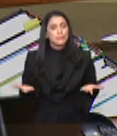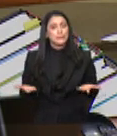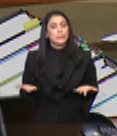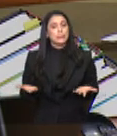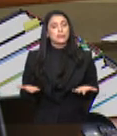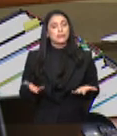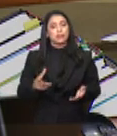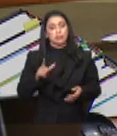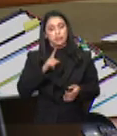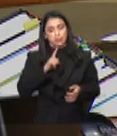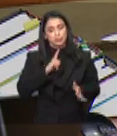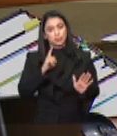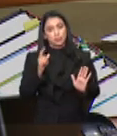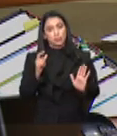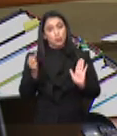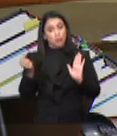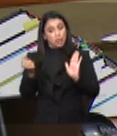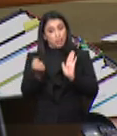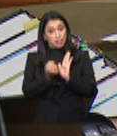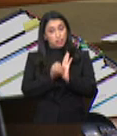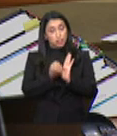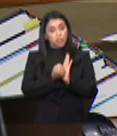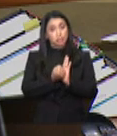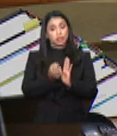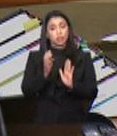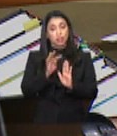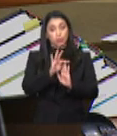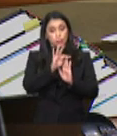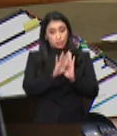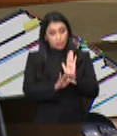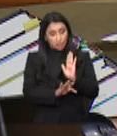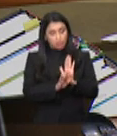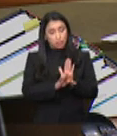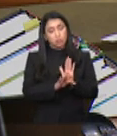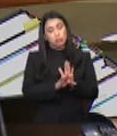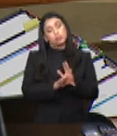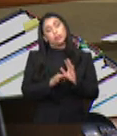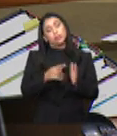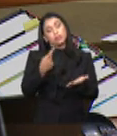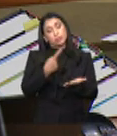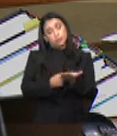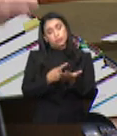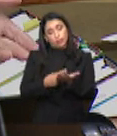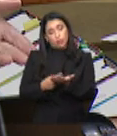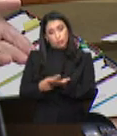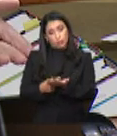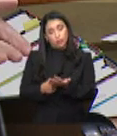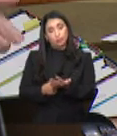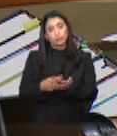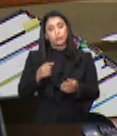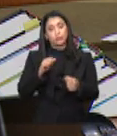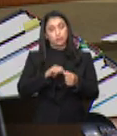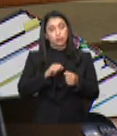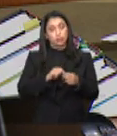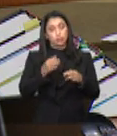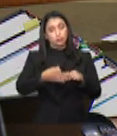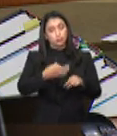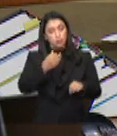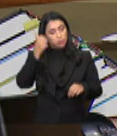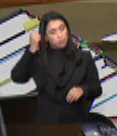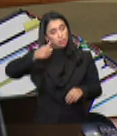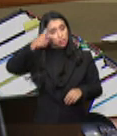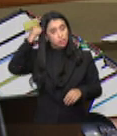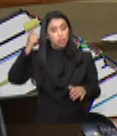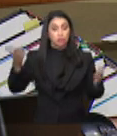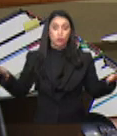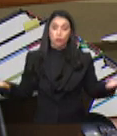por registro, o eminente ministro redator para o acordo. Nada obstante vencido, na sentada